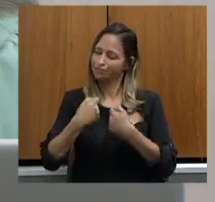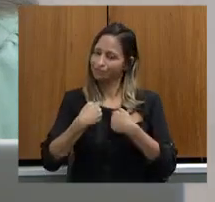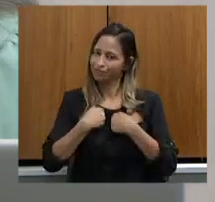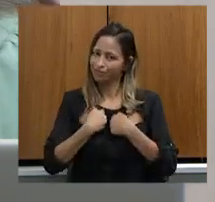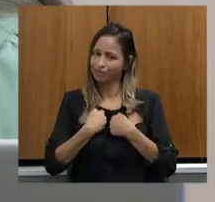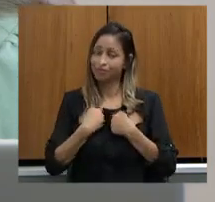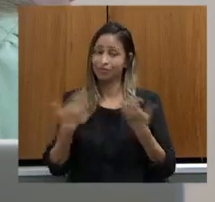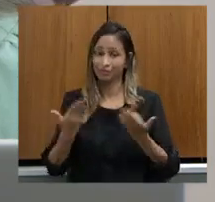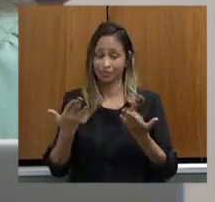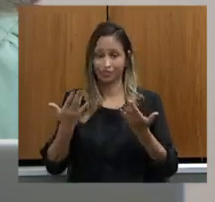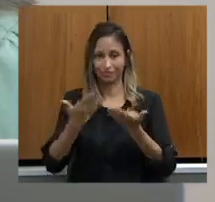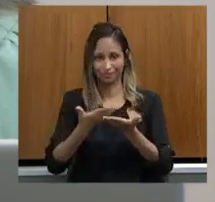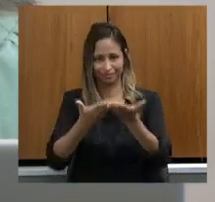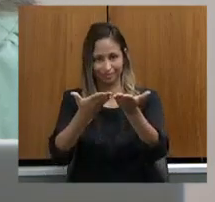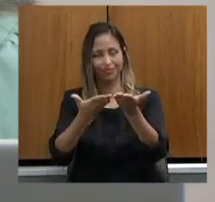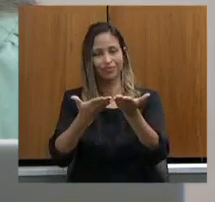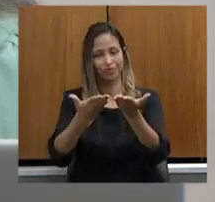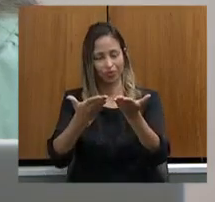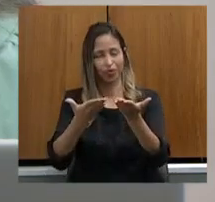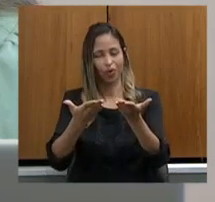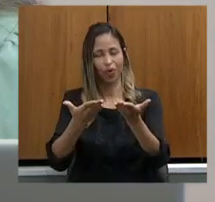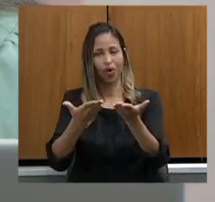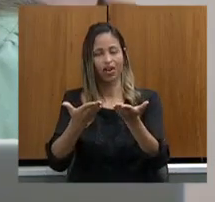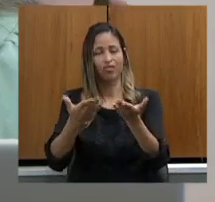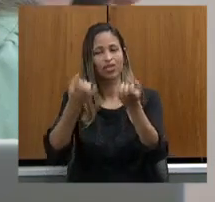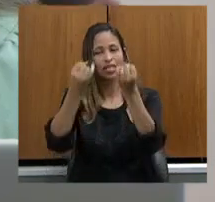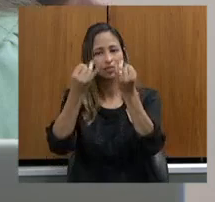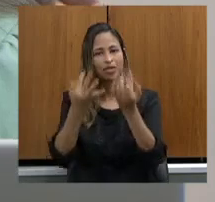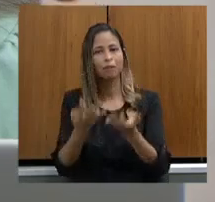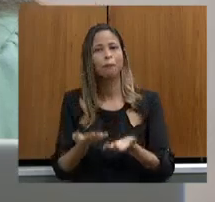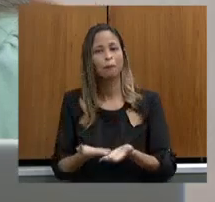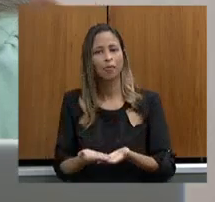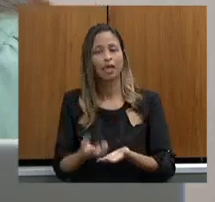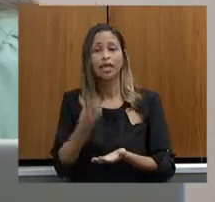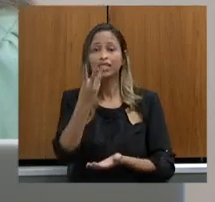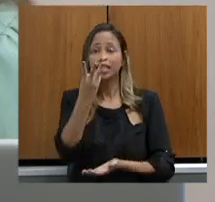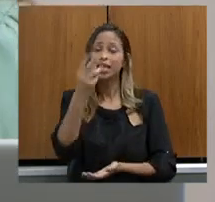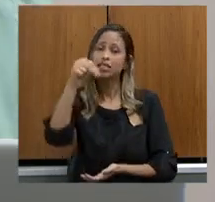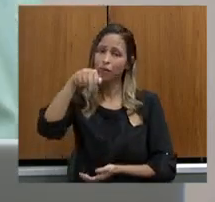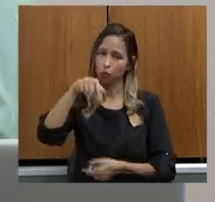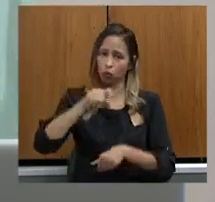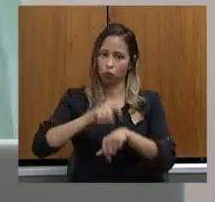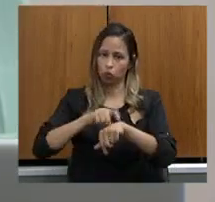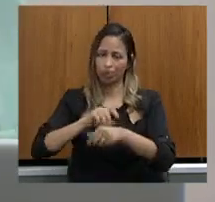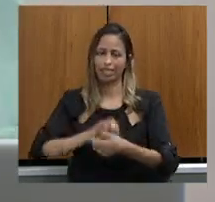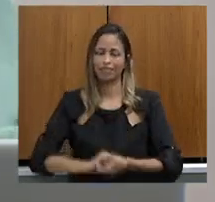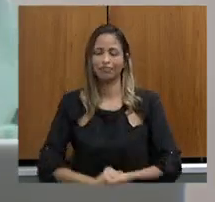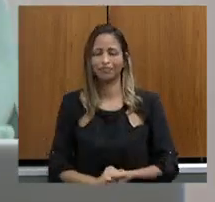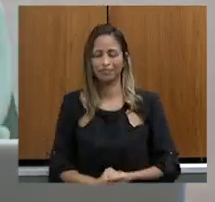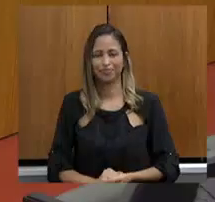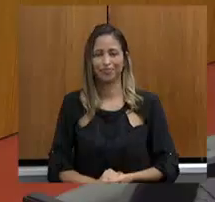eu passo a palavra para você fazer as suas considerações no prazo de três minutos